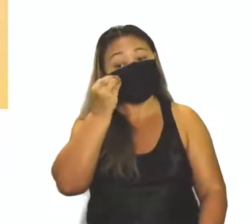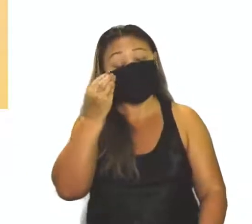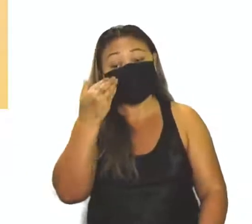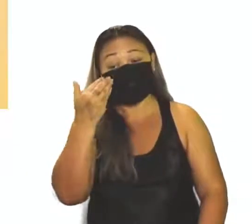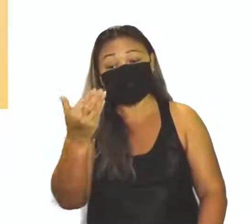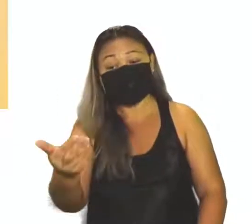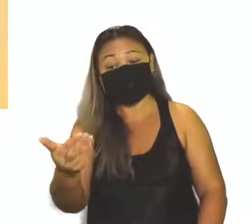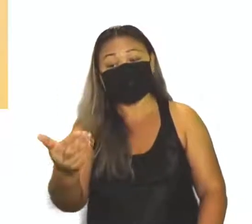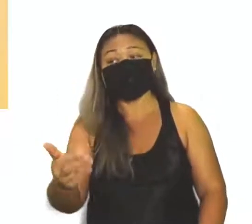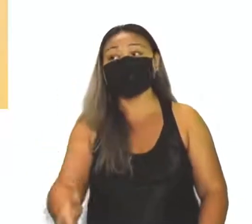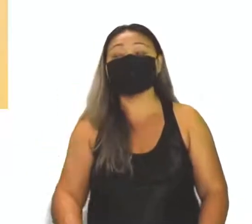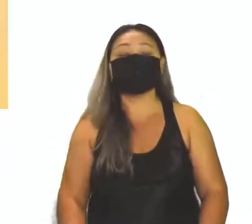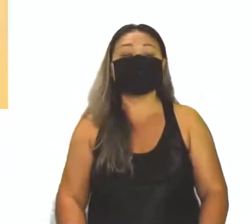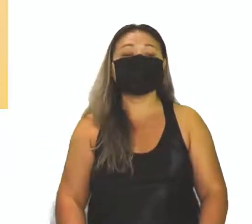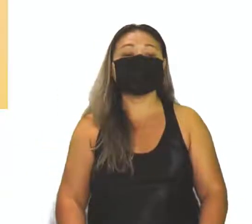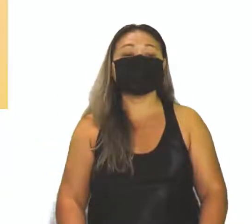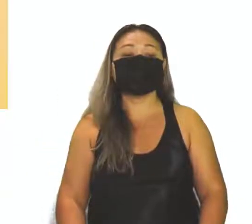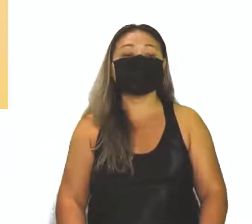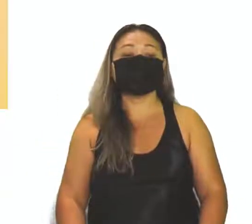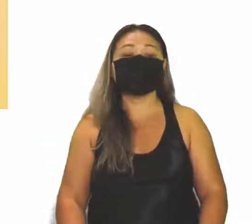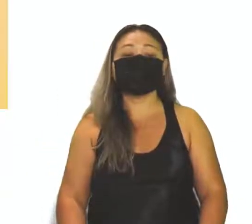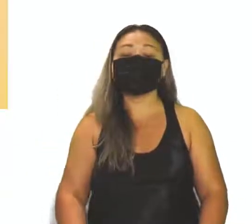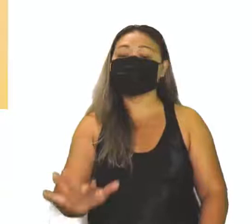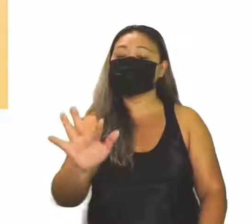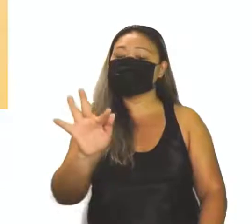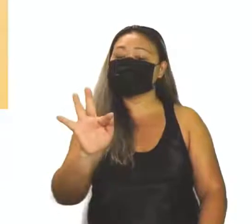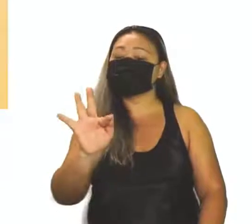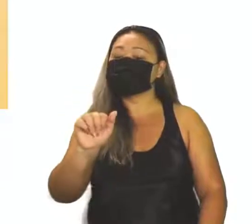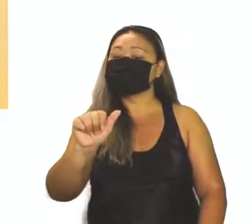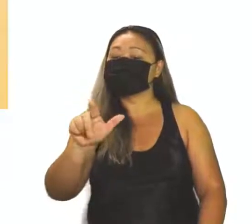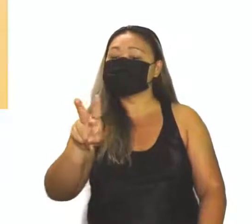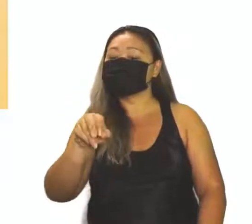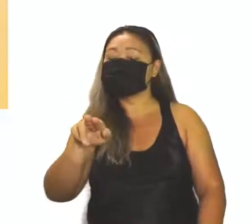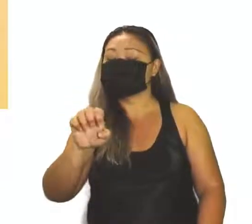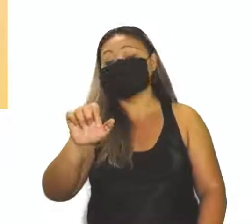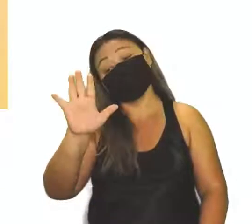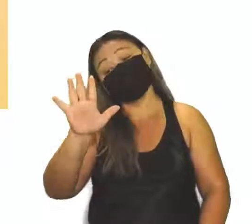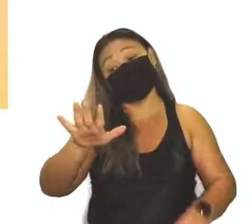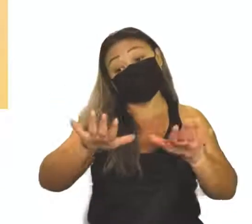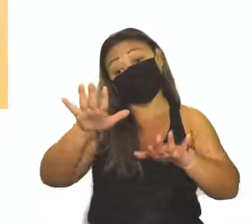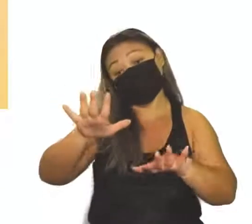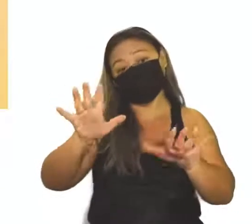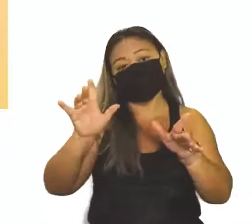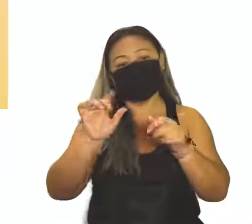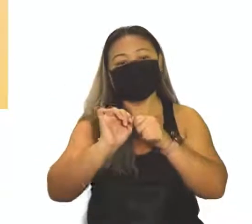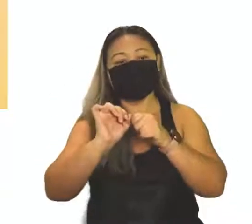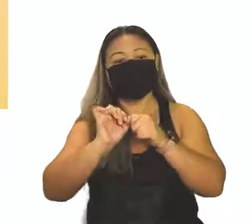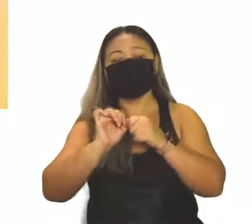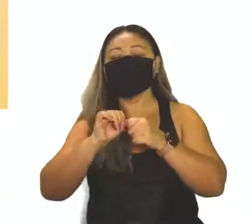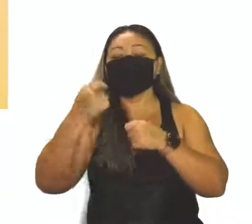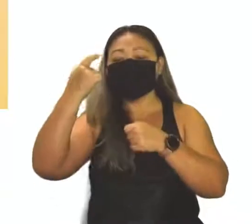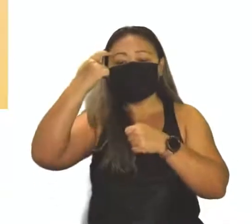verificabilidade, necessário verificar. Ele é falível, né? Às vezes a gente vê. Racional, movido pela